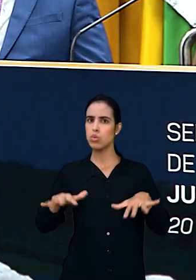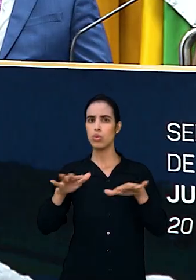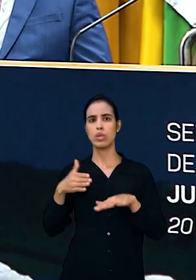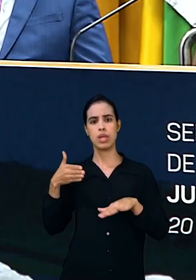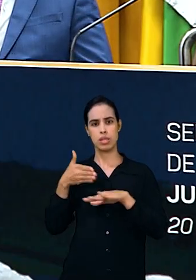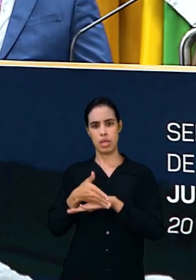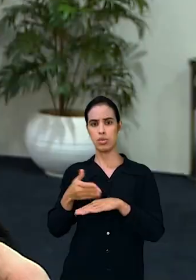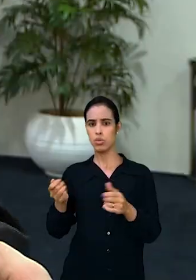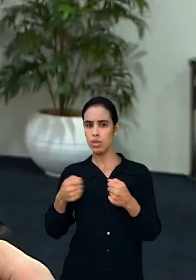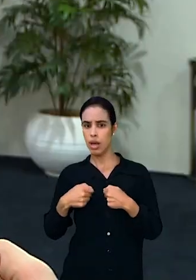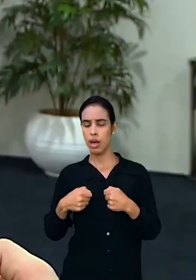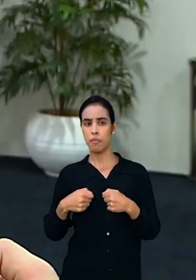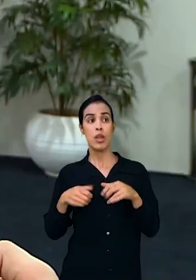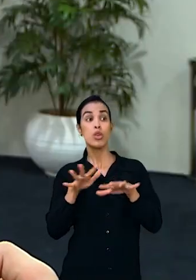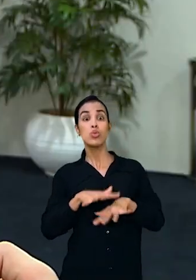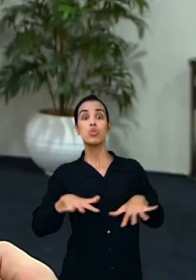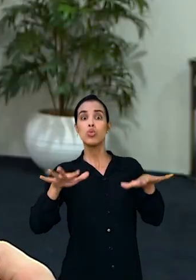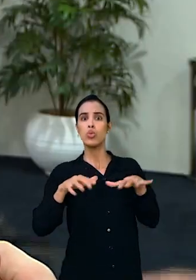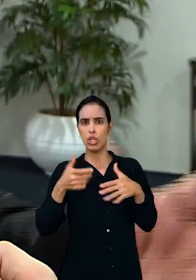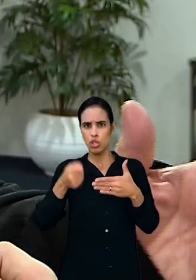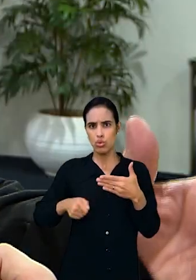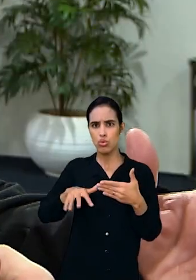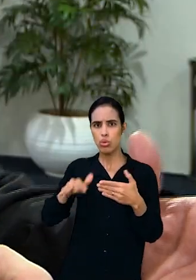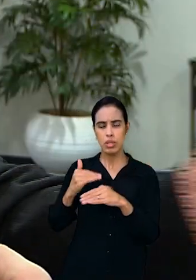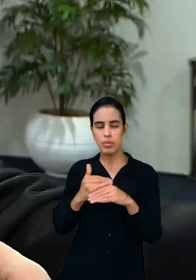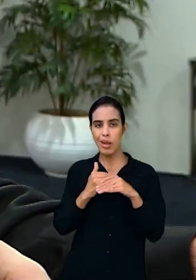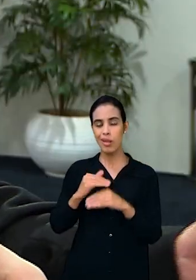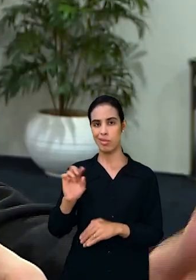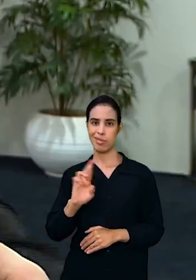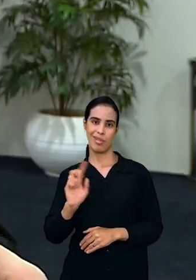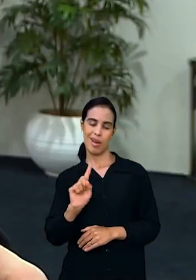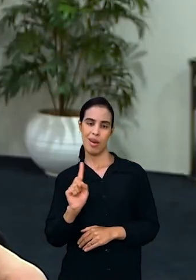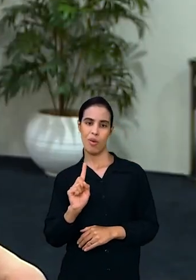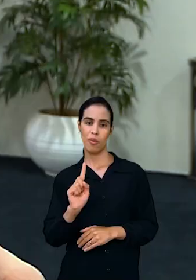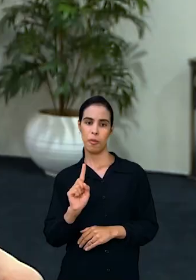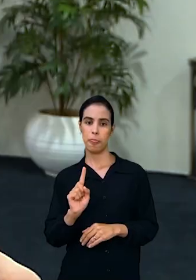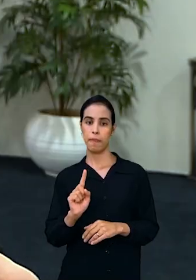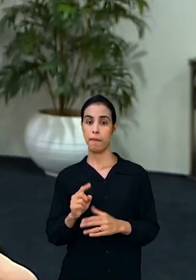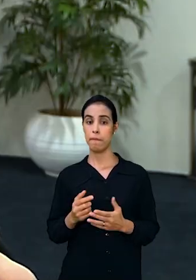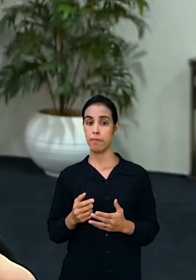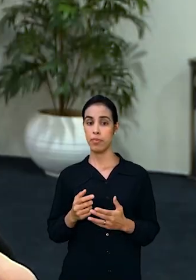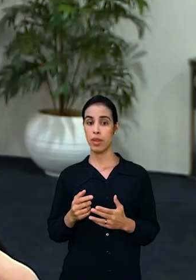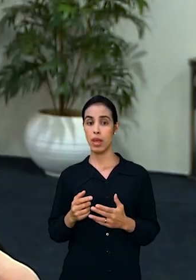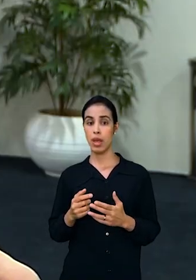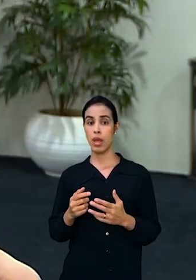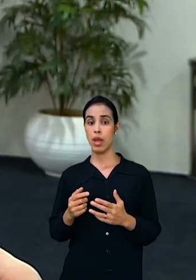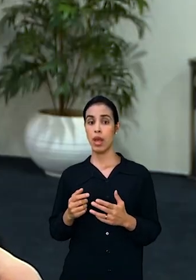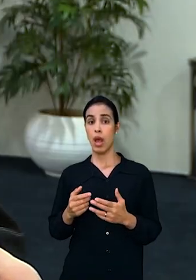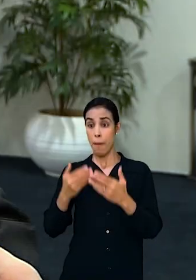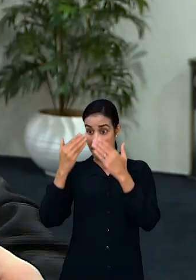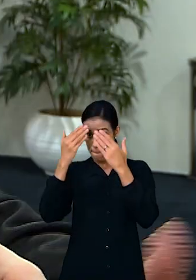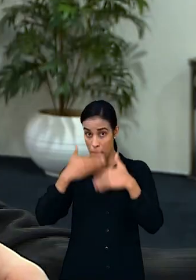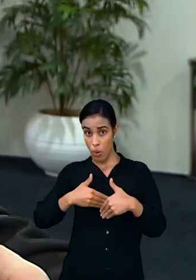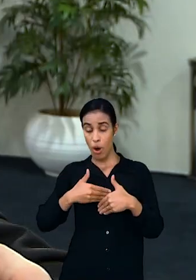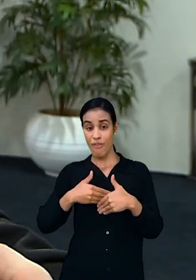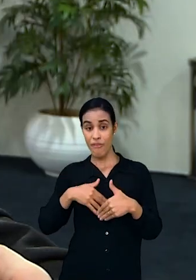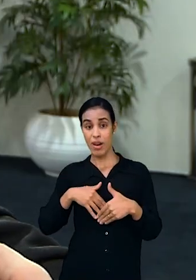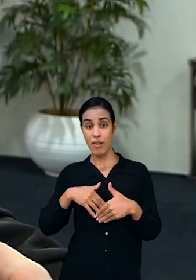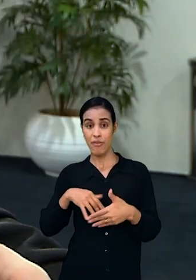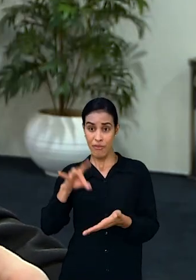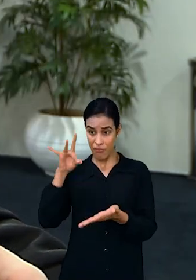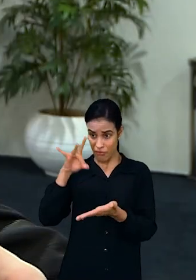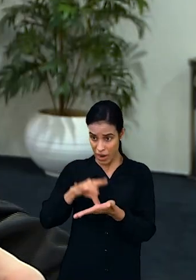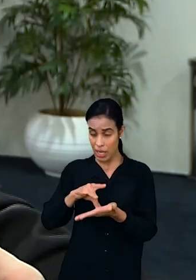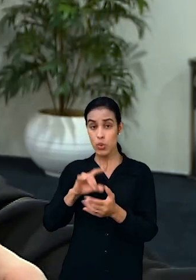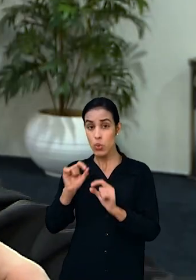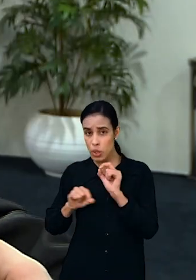Poder Judiciário. Tudo será objeto de precedente? Não, obviamente que não. O precedente vai abranger matéria fática? É evidente